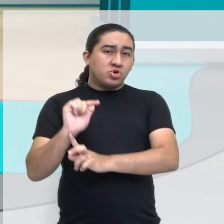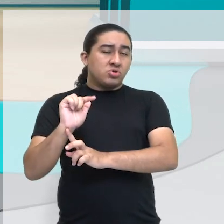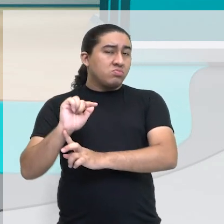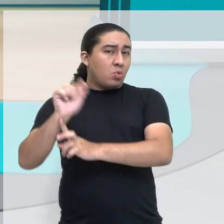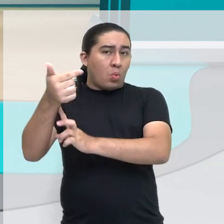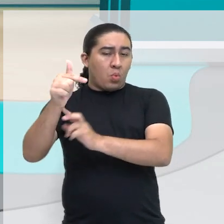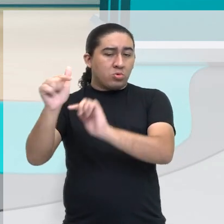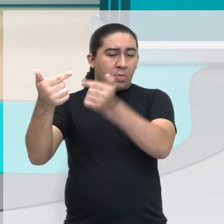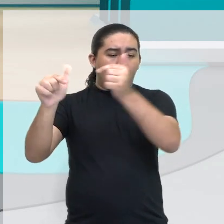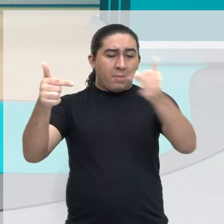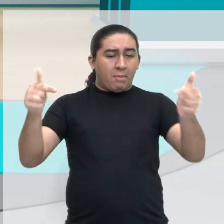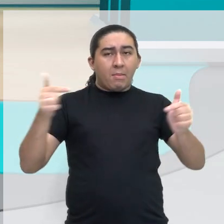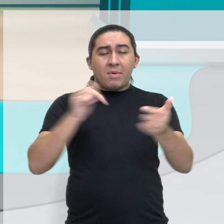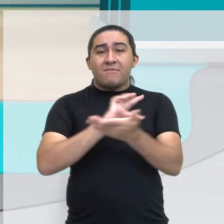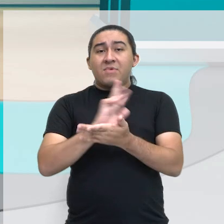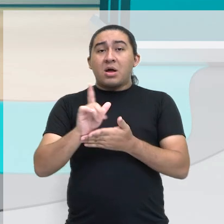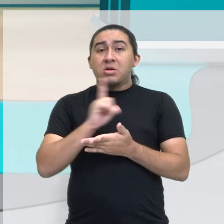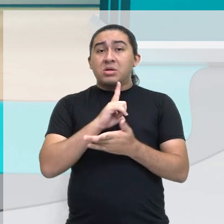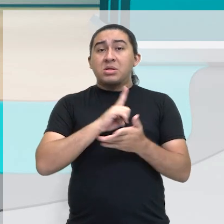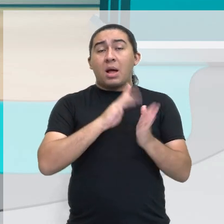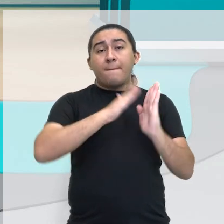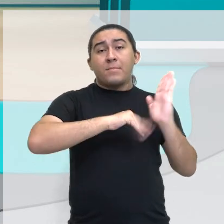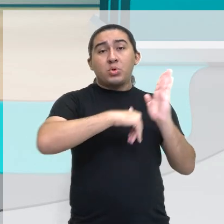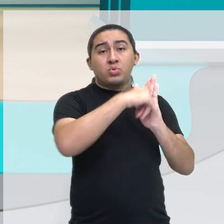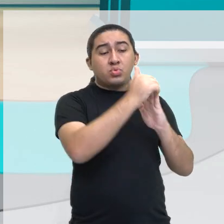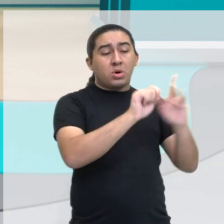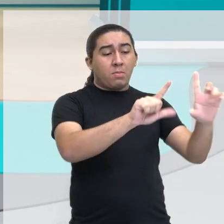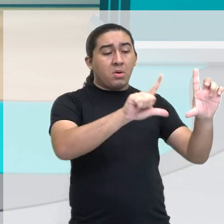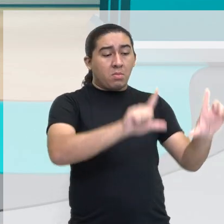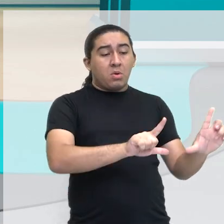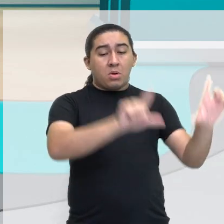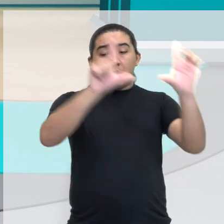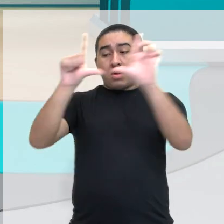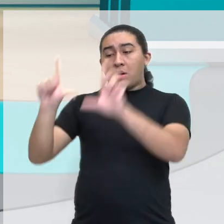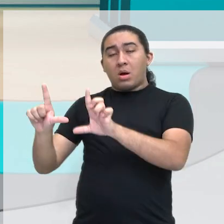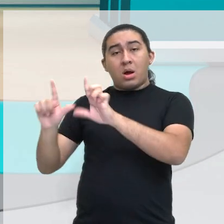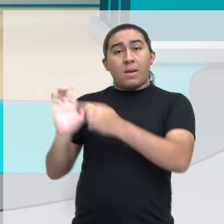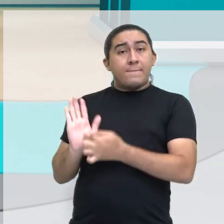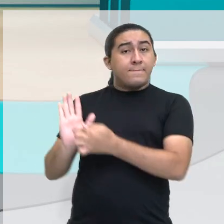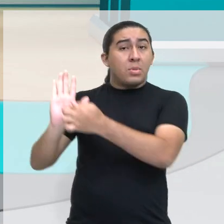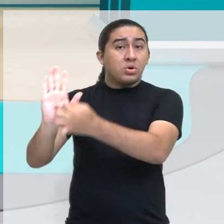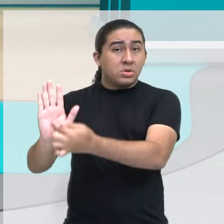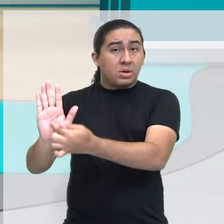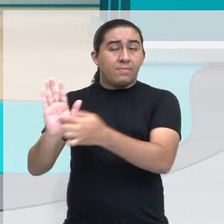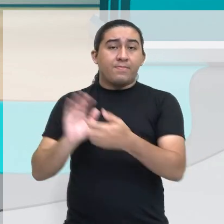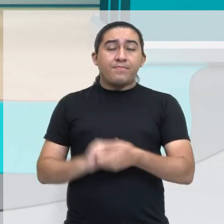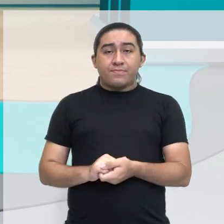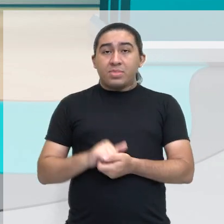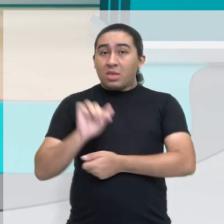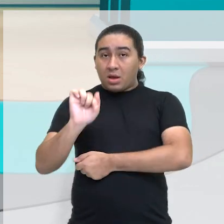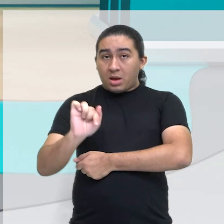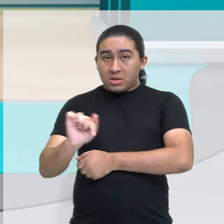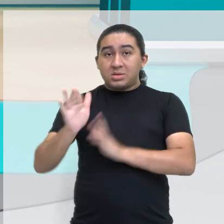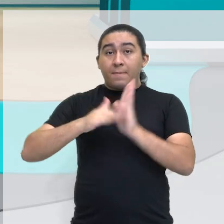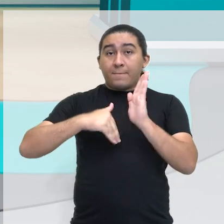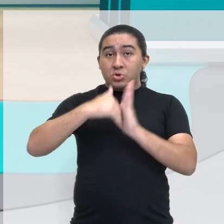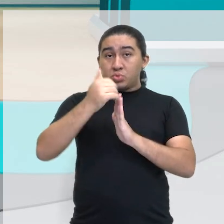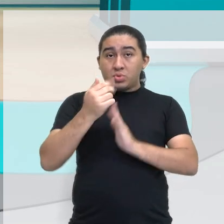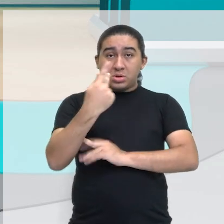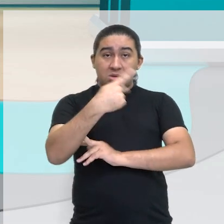artistas tradicionais, levavam suas obras para expor. Então, essa obra de Claude Monet